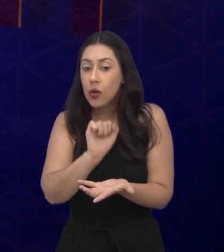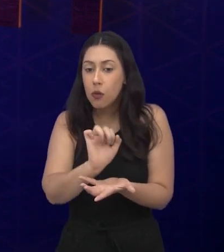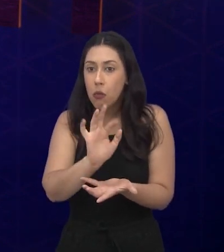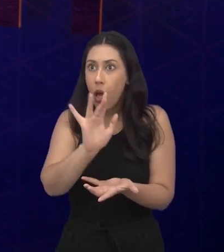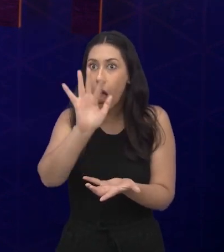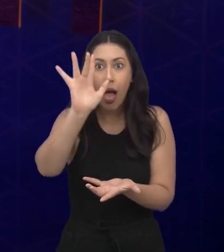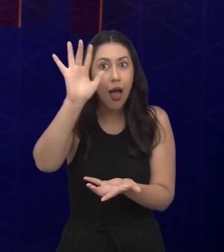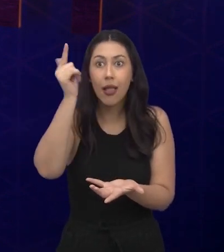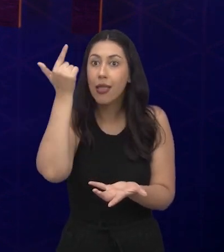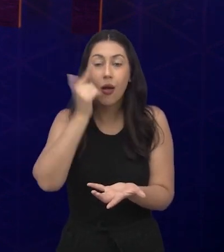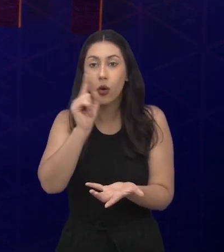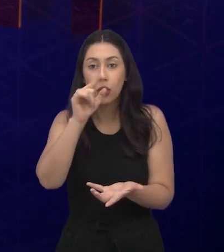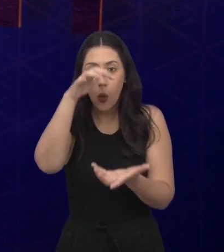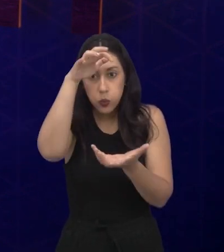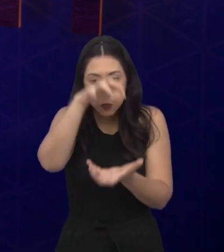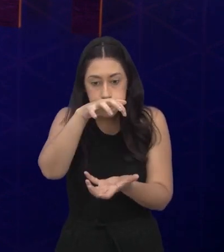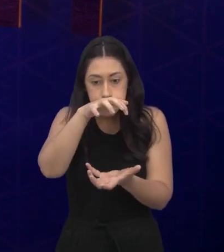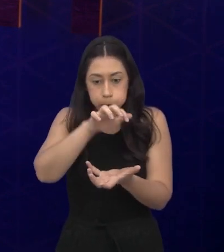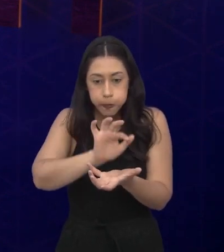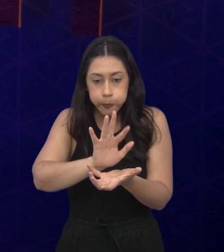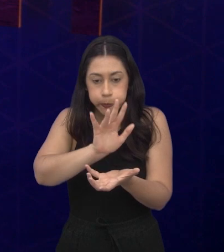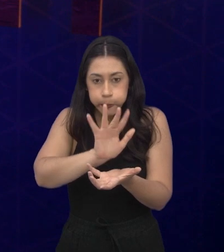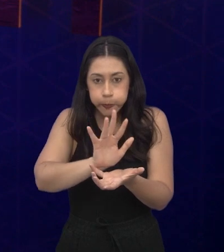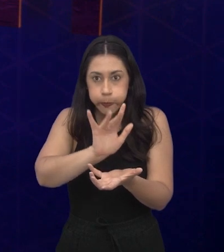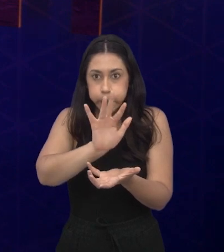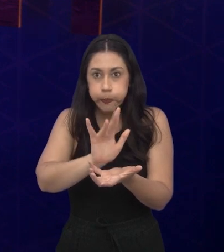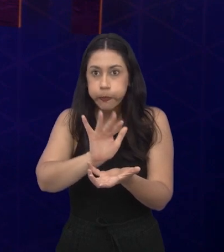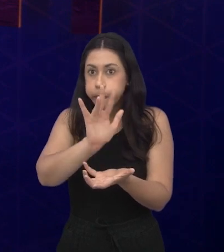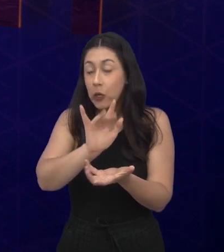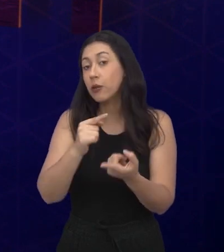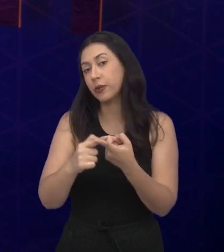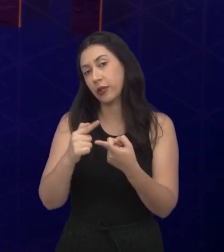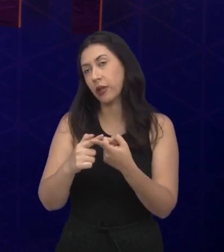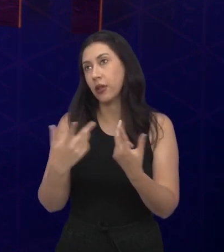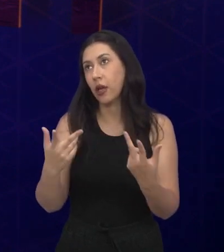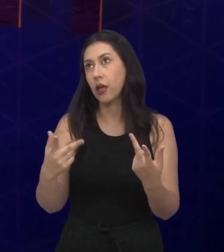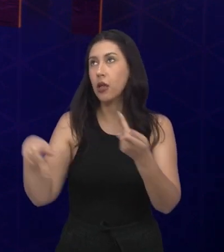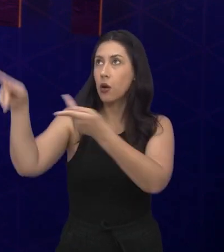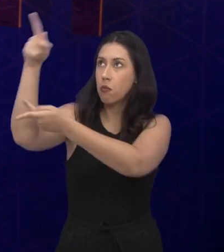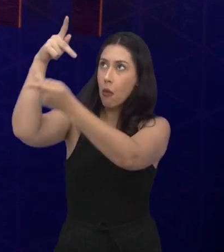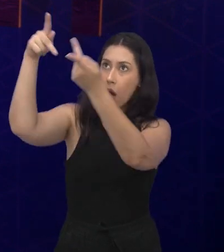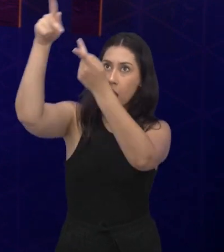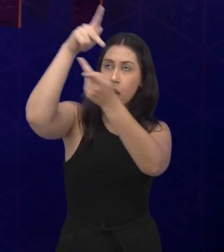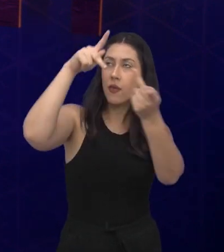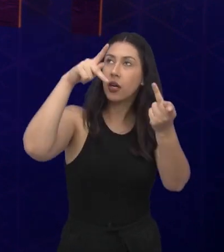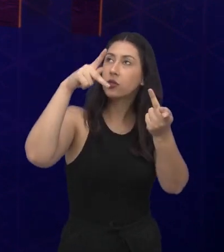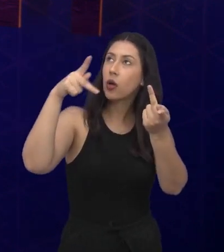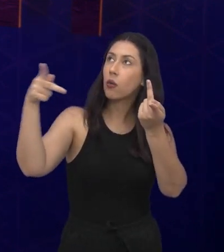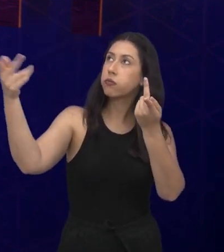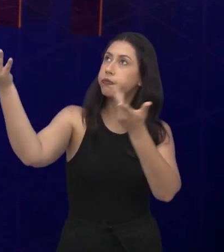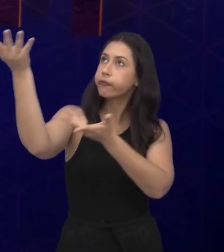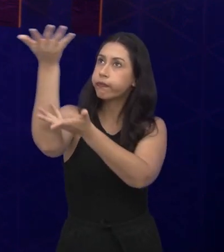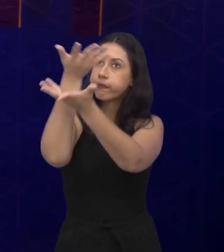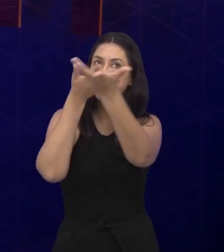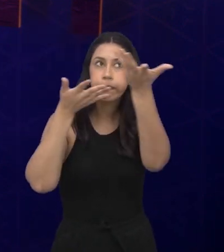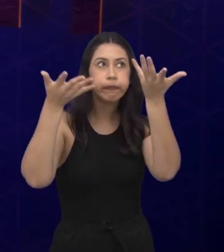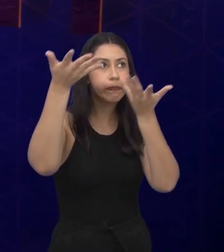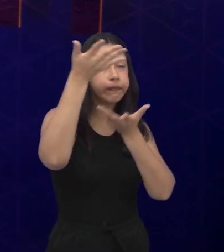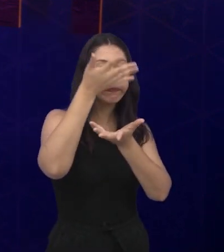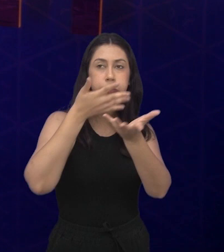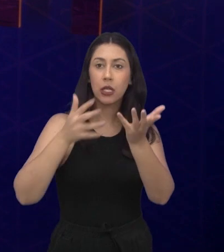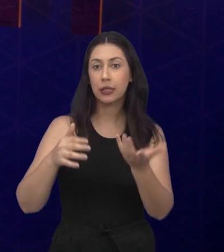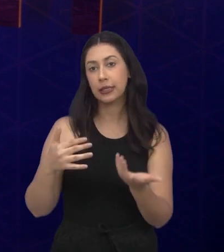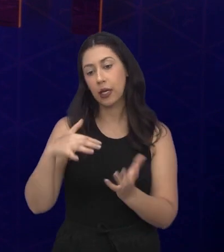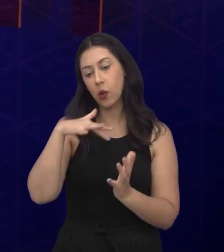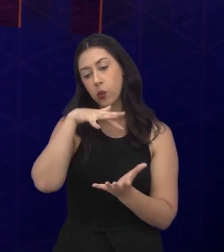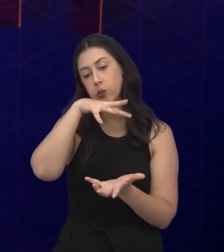calor, porque a gente troca calor com o universo, né? O universo é gelado